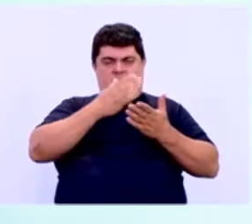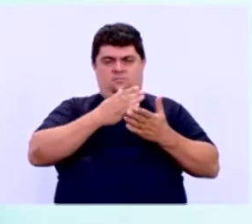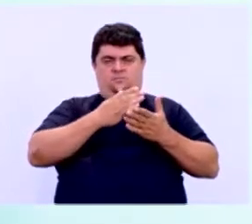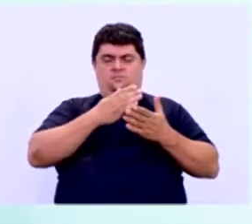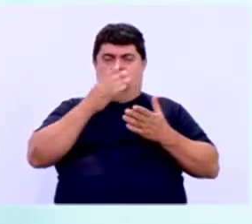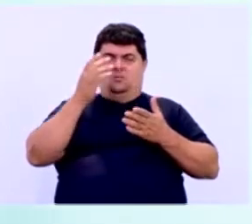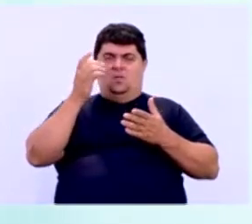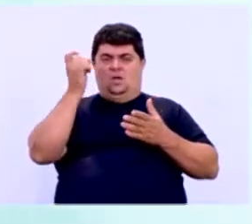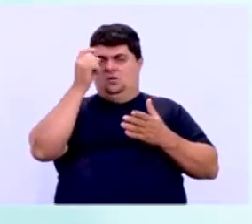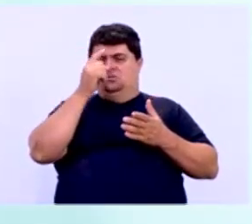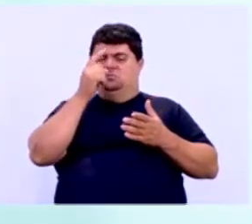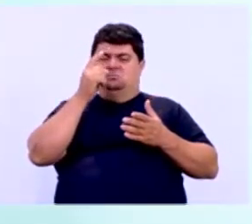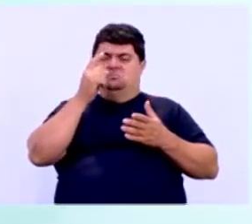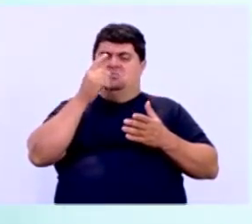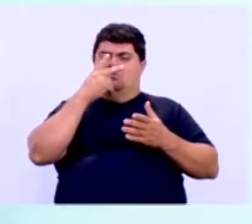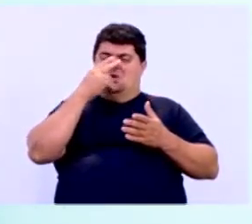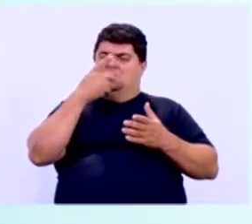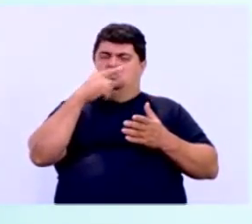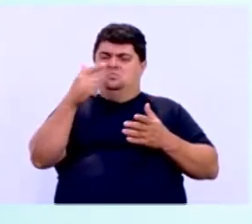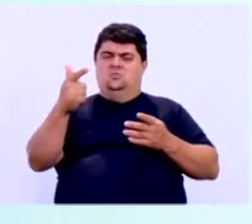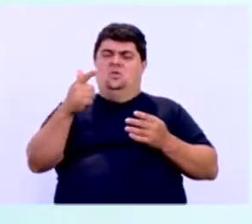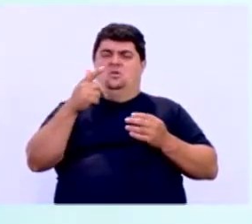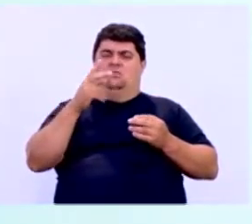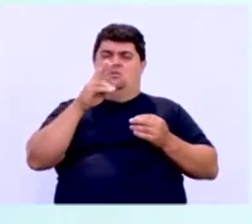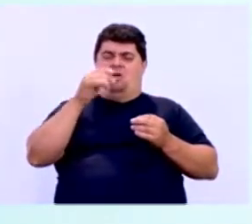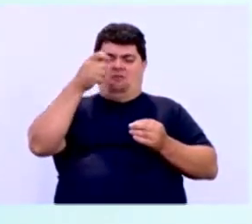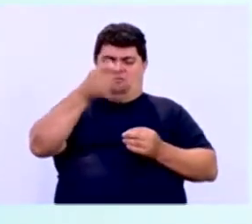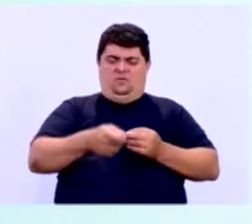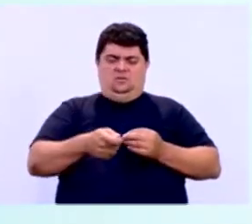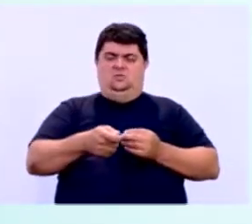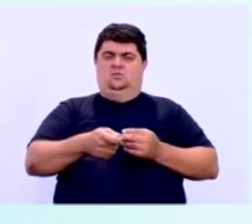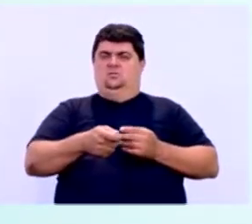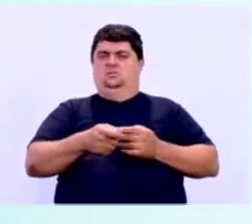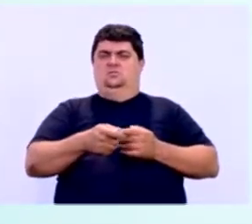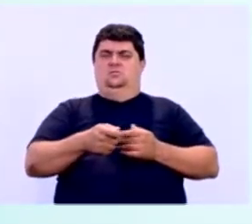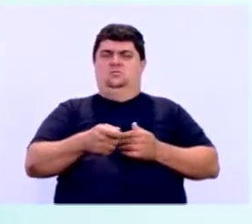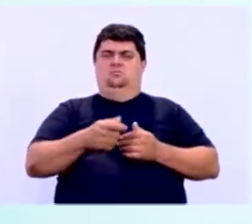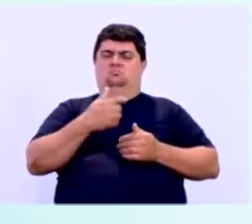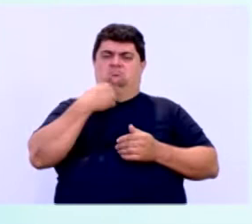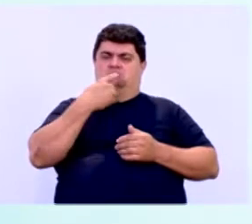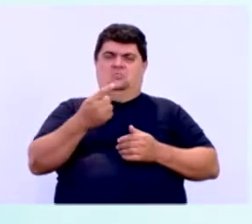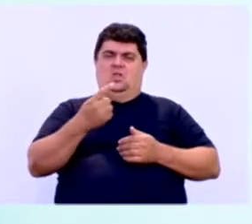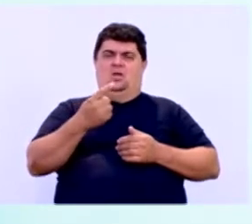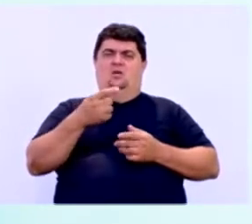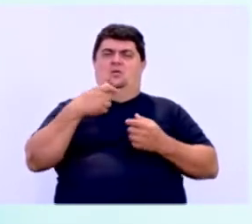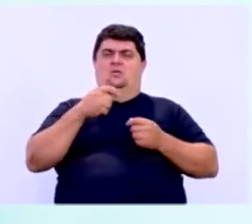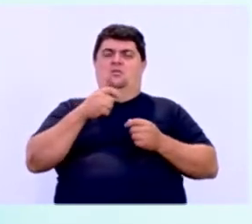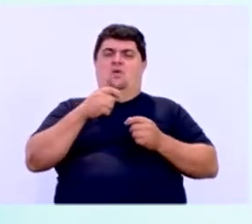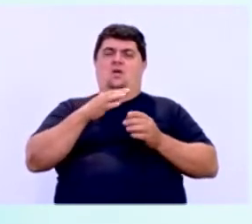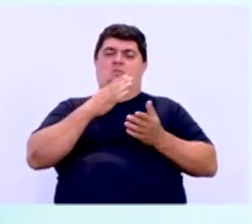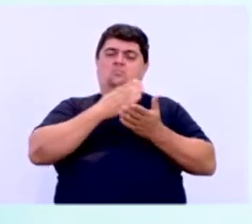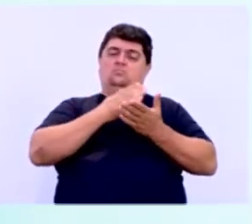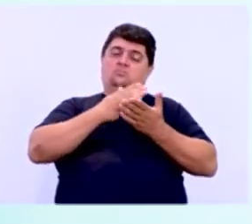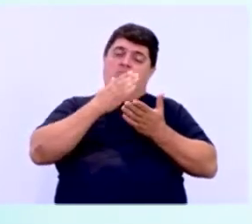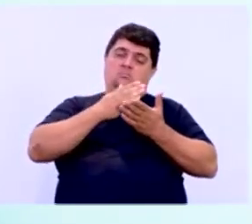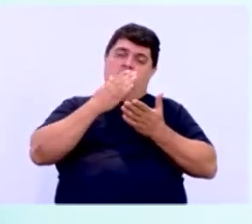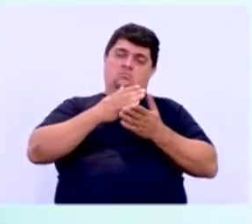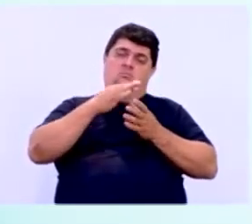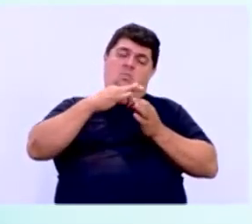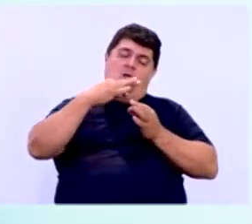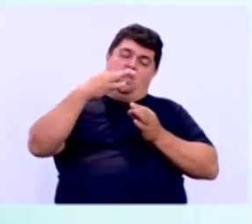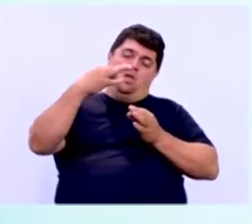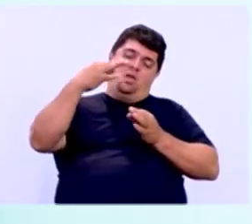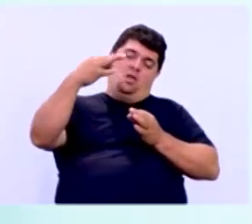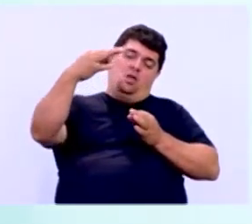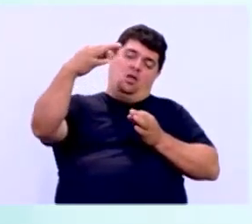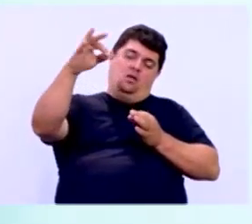vai dispor desse recurso para comprar à vista, né? Pagar no cash à vista. Então o que ela vai fazer? Ela vai buscar o financiamento.